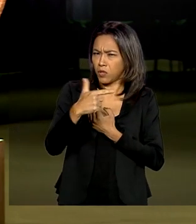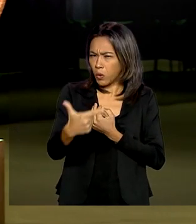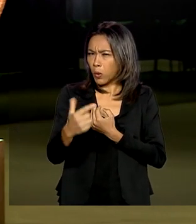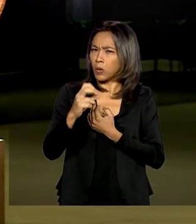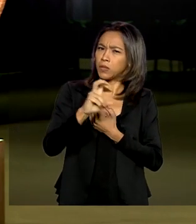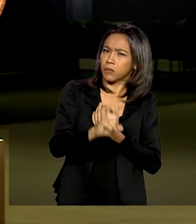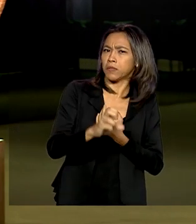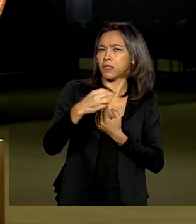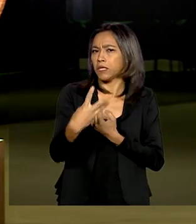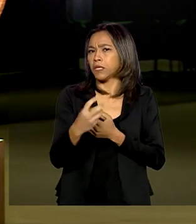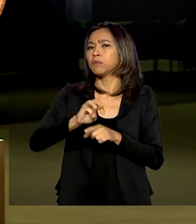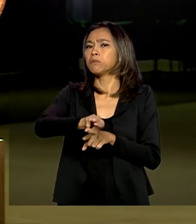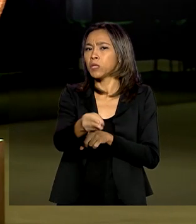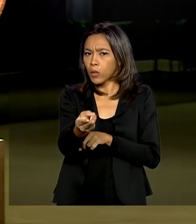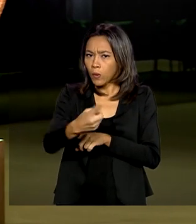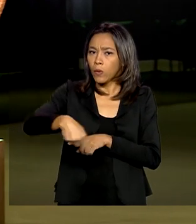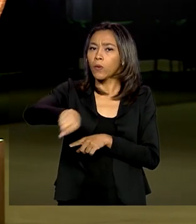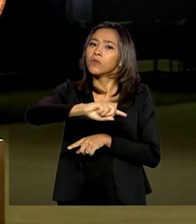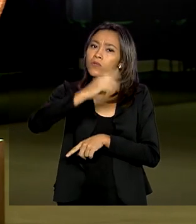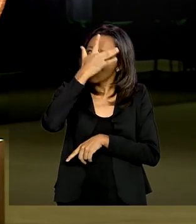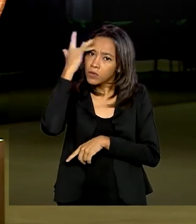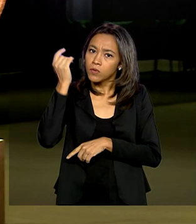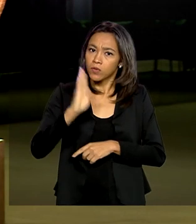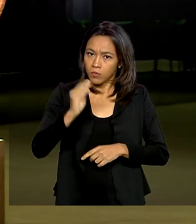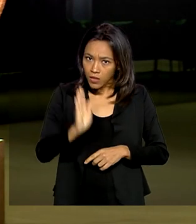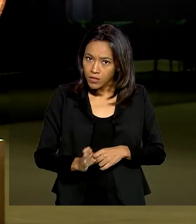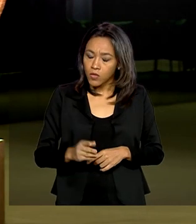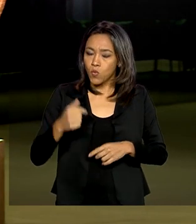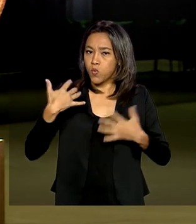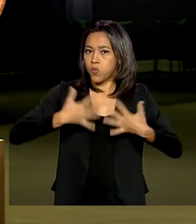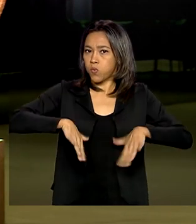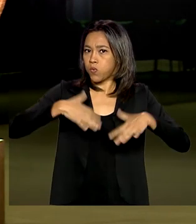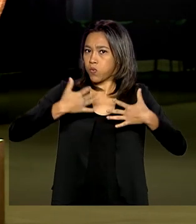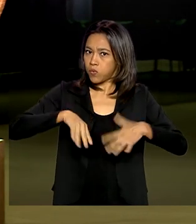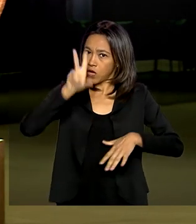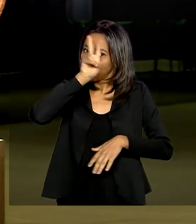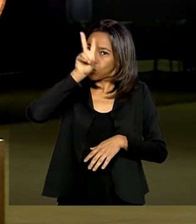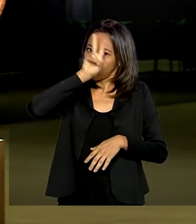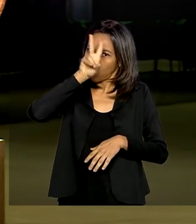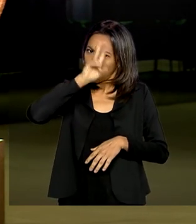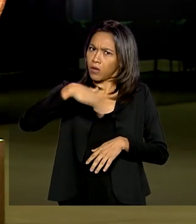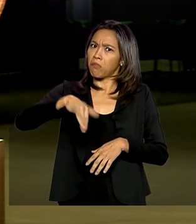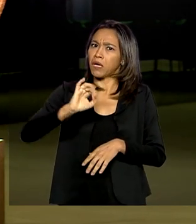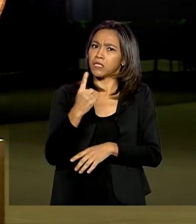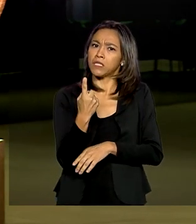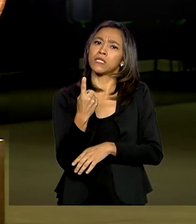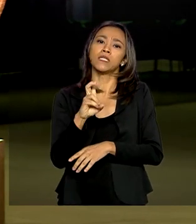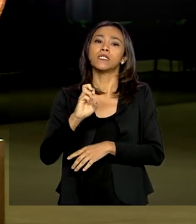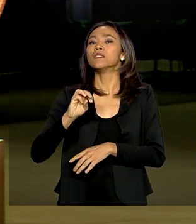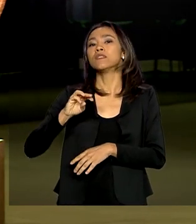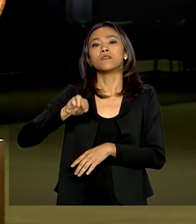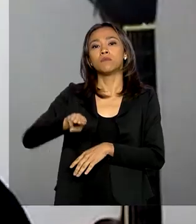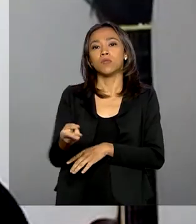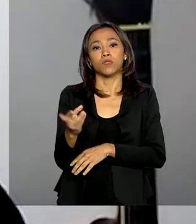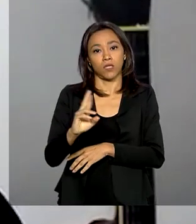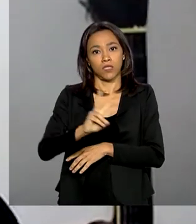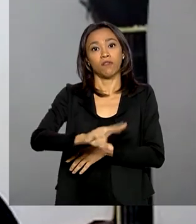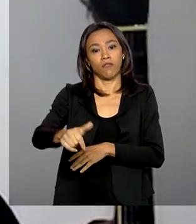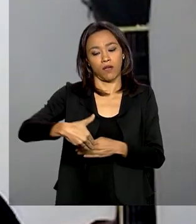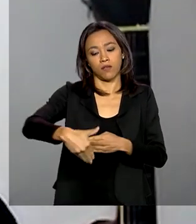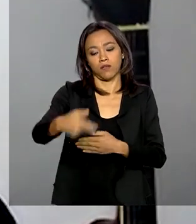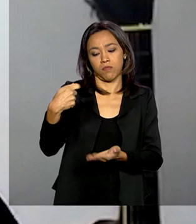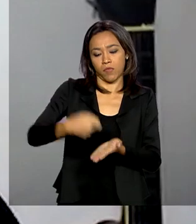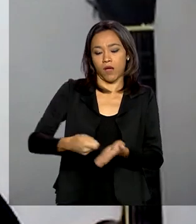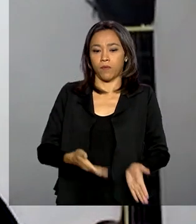53 milhões de brasileiros com o maior volume da história do Bolsa Família, mais de 15 bilhões de reais que vai ser pago. A